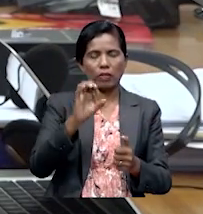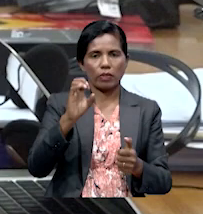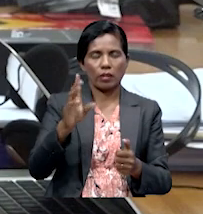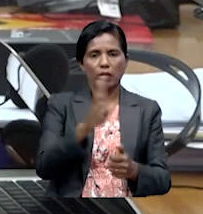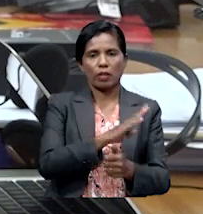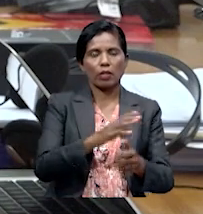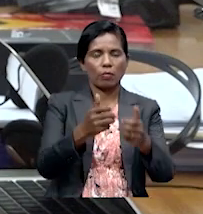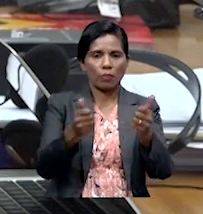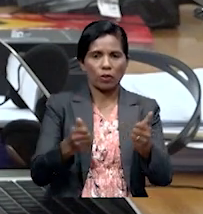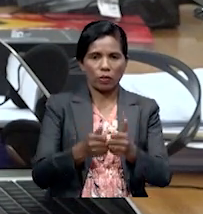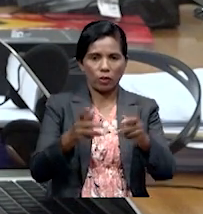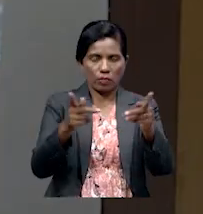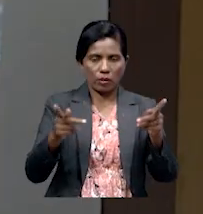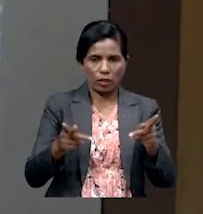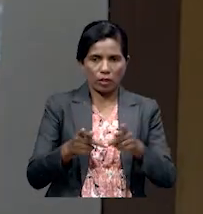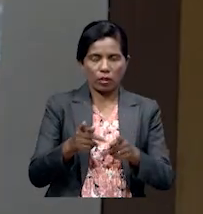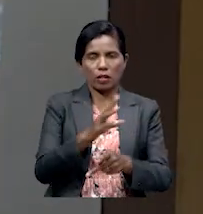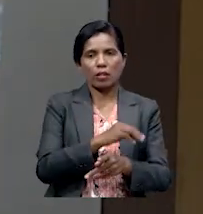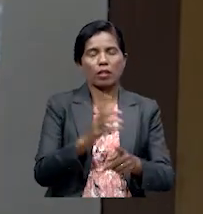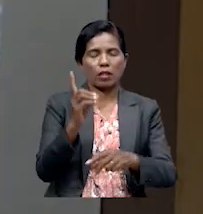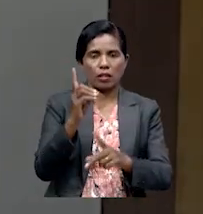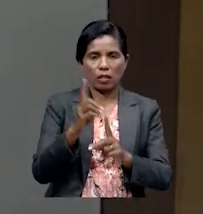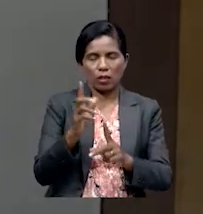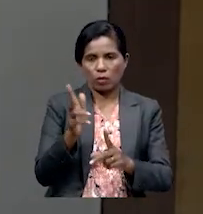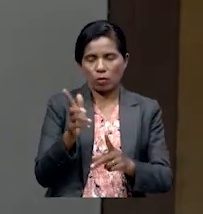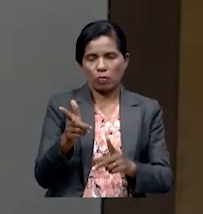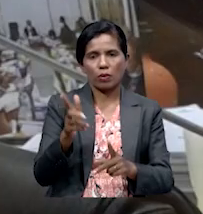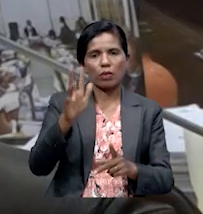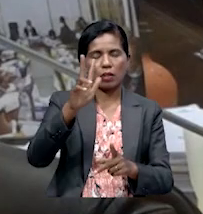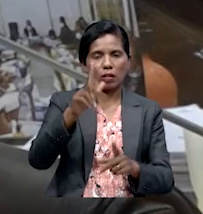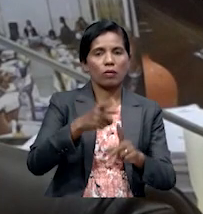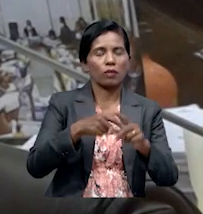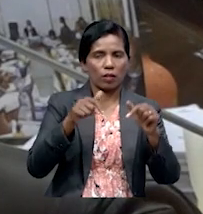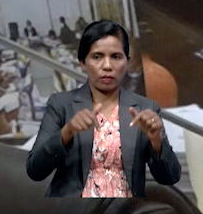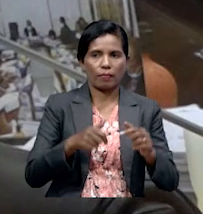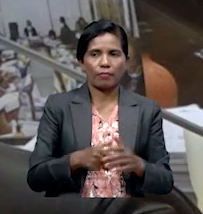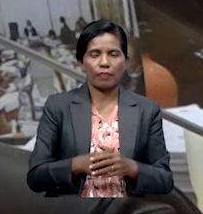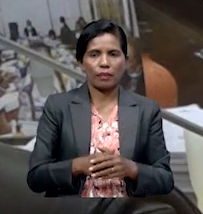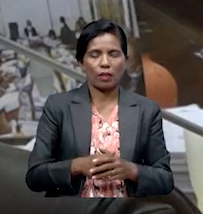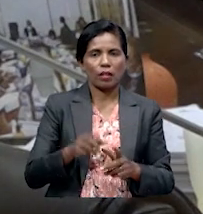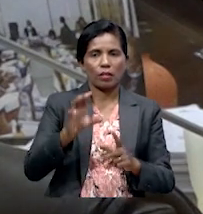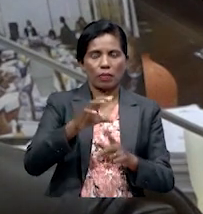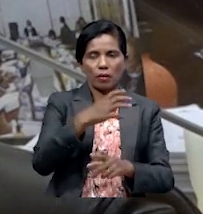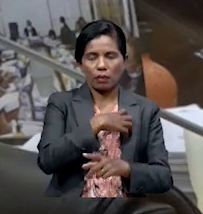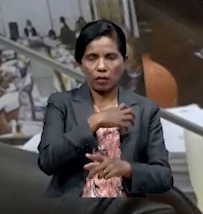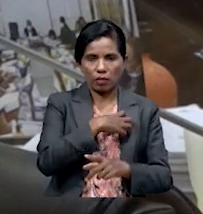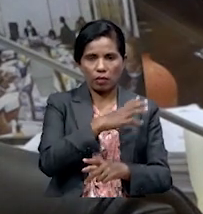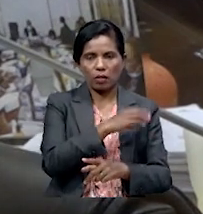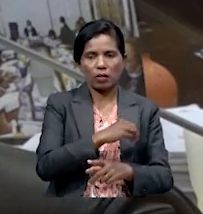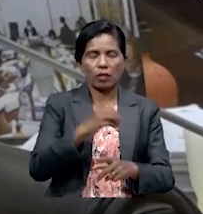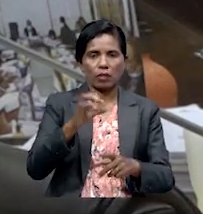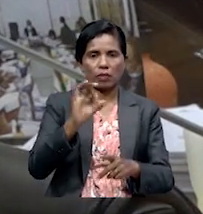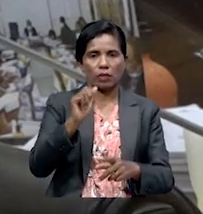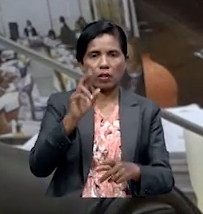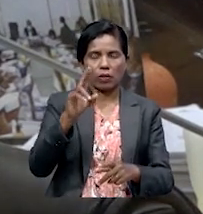Umaboko posto administrativo na Tarbora ia loron ruanulu resintolo fulang ne. Enquanto o comandante geral PNTL e comissário Faustino